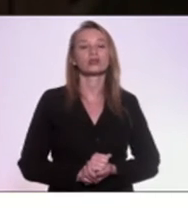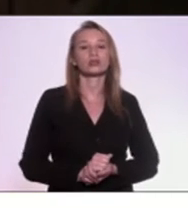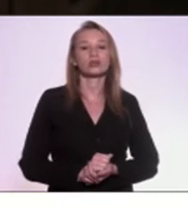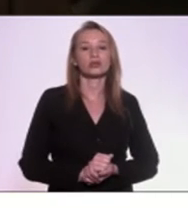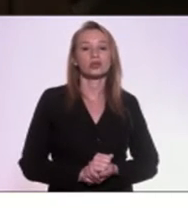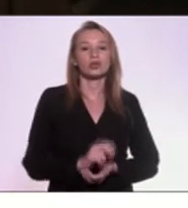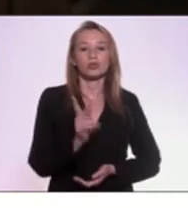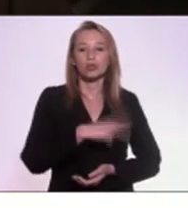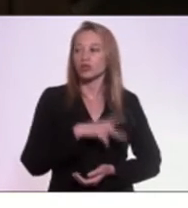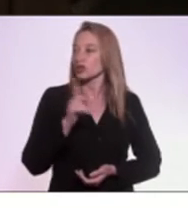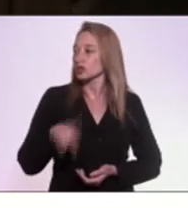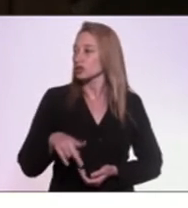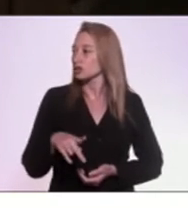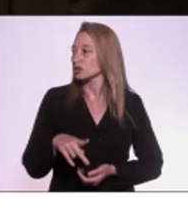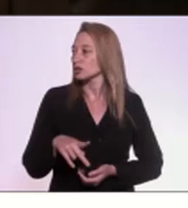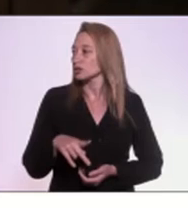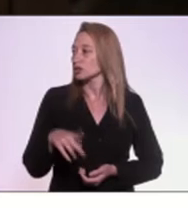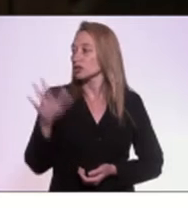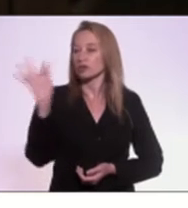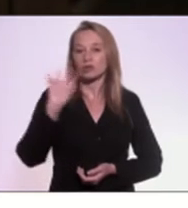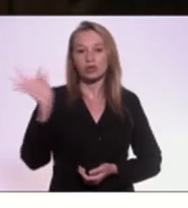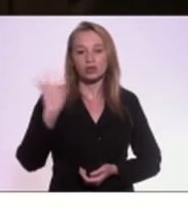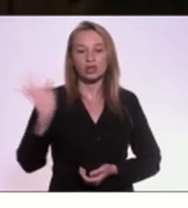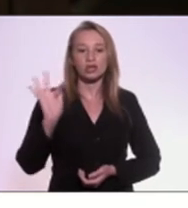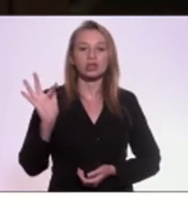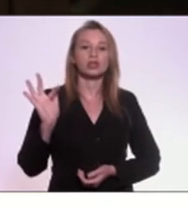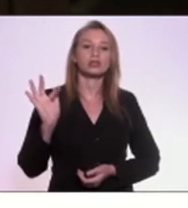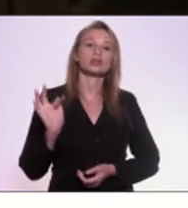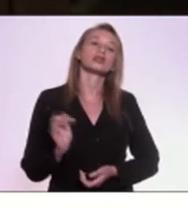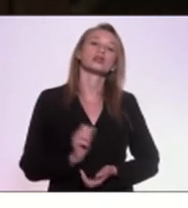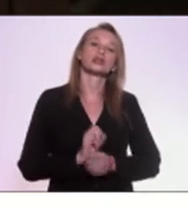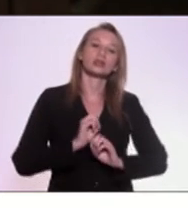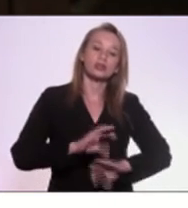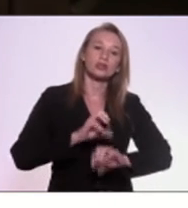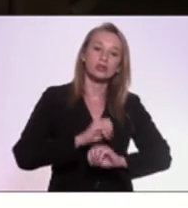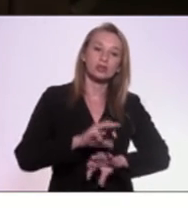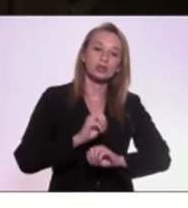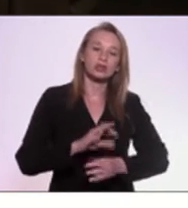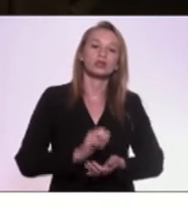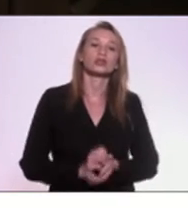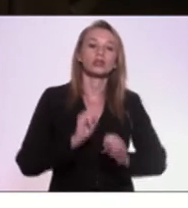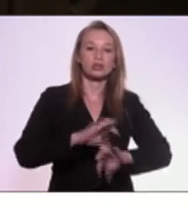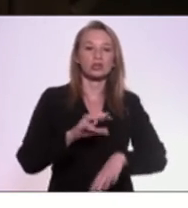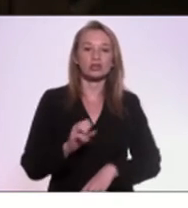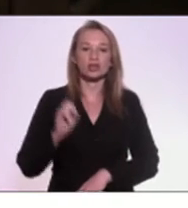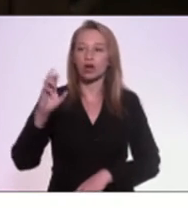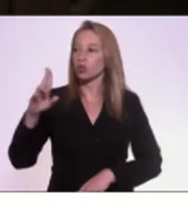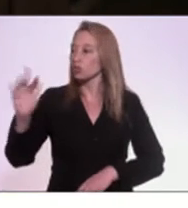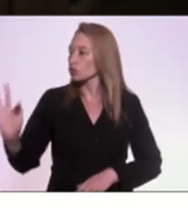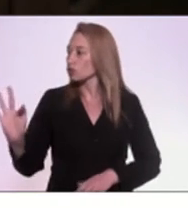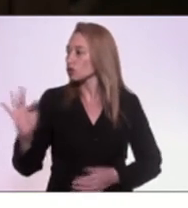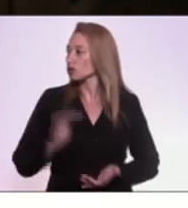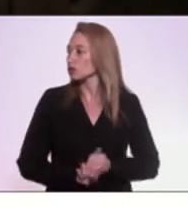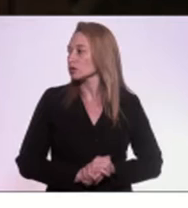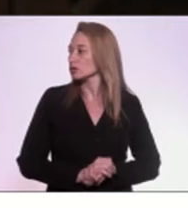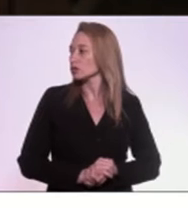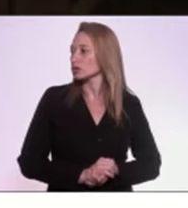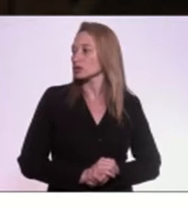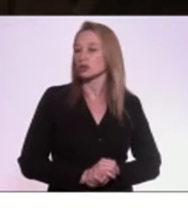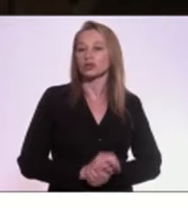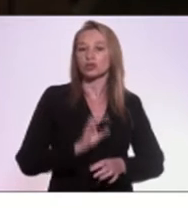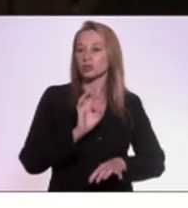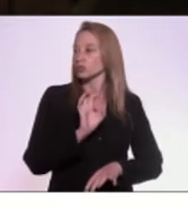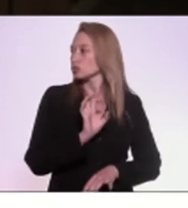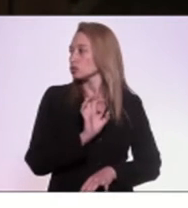como professora da Faculdade de Educação e do Programa de Pós-Graduação em Educação da UF, onde instituiu um grupo